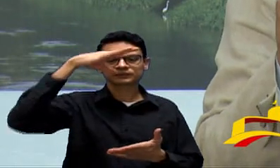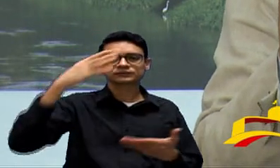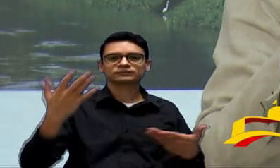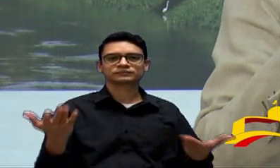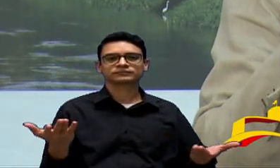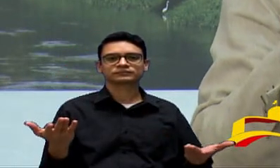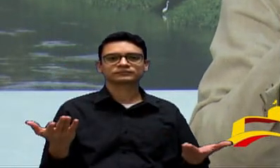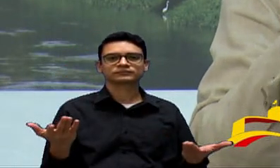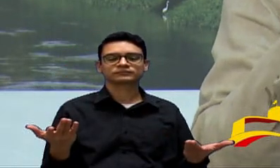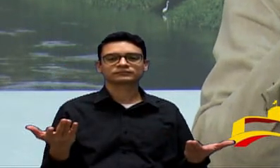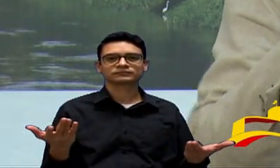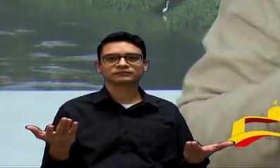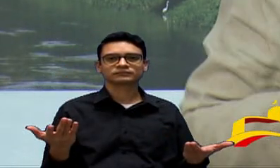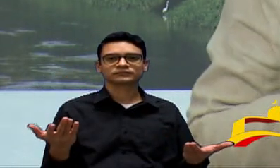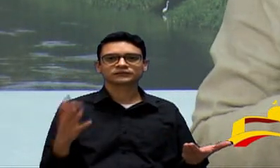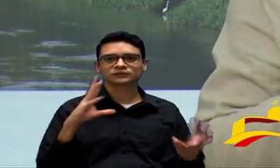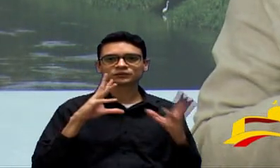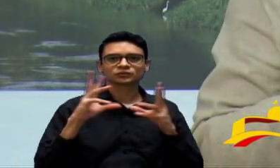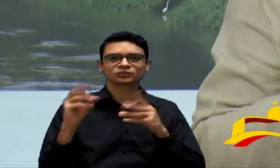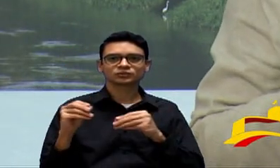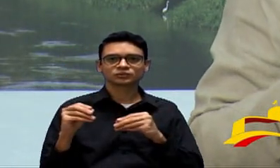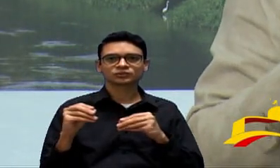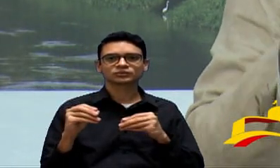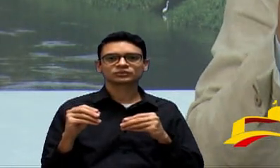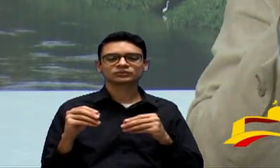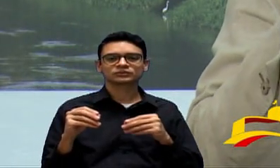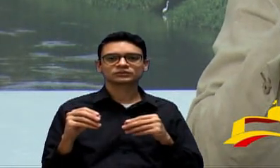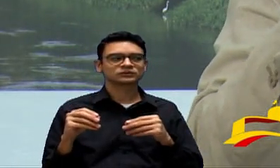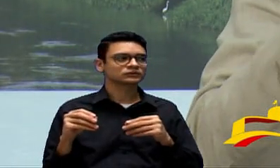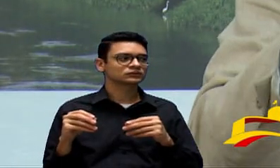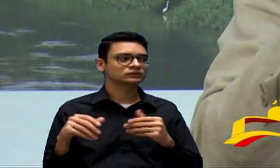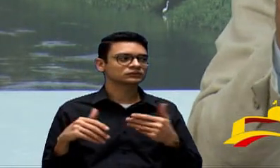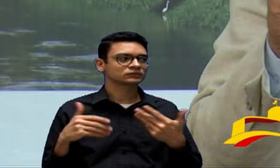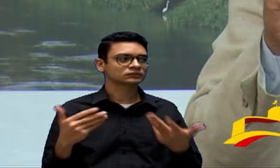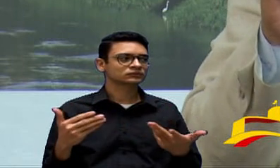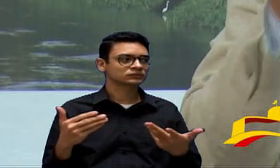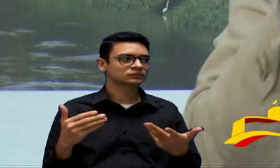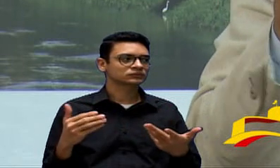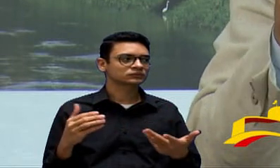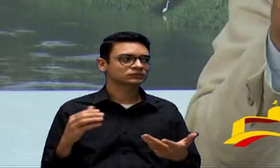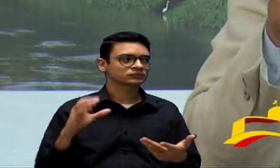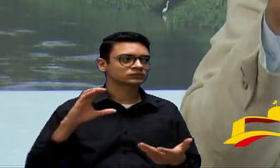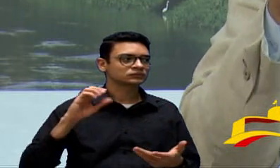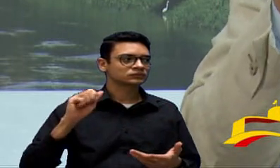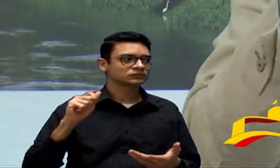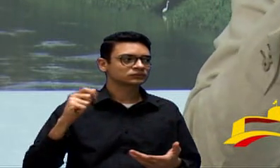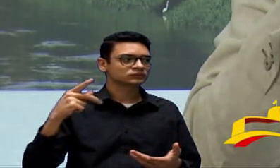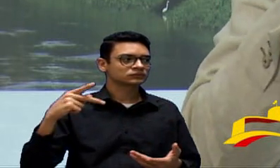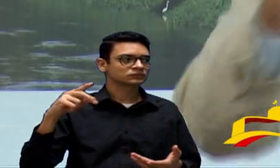municípios. Aonde? Não, mas Capela do Alto, Itapevi,